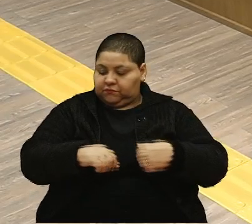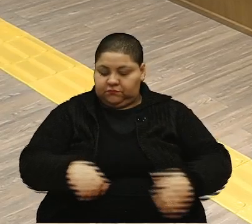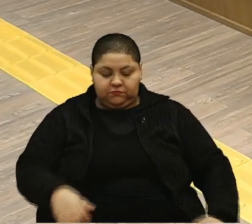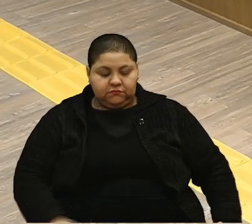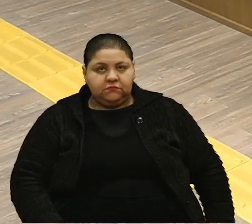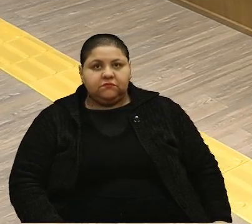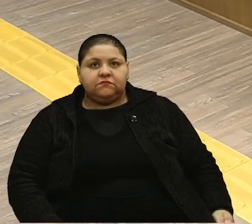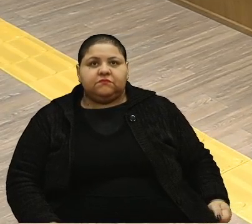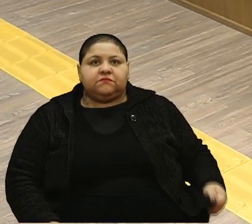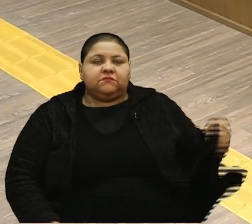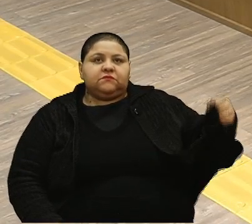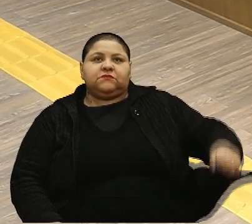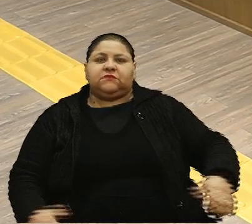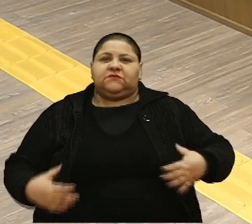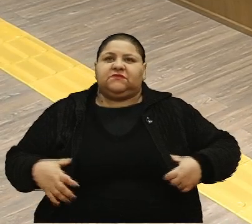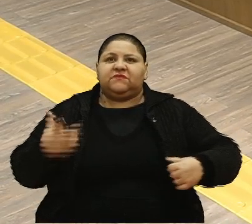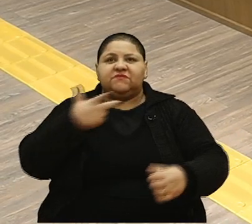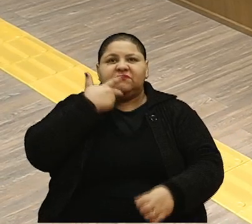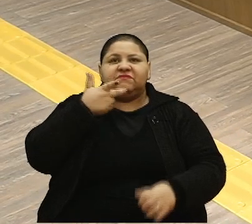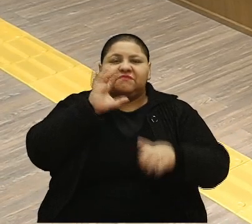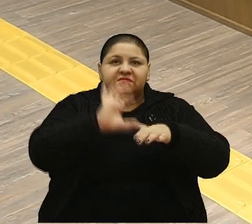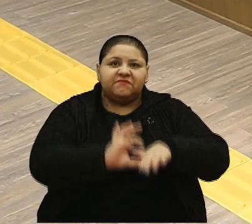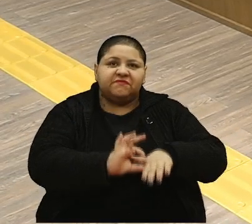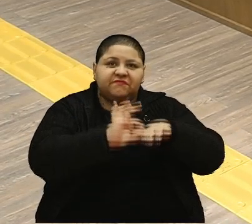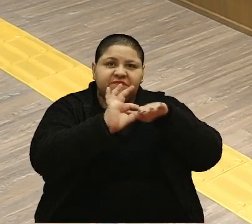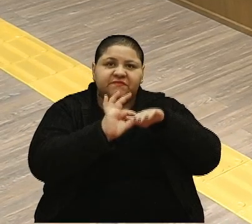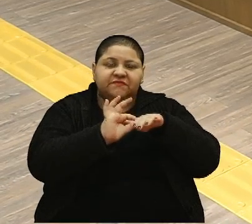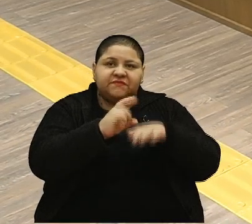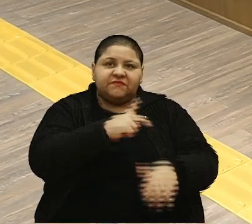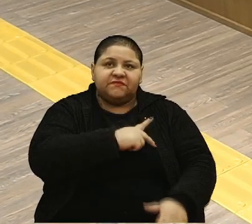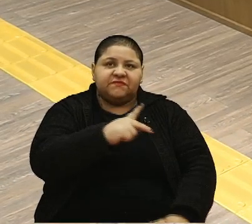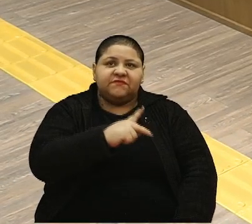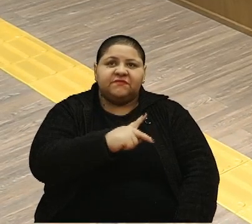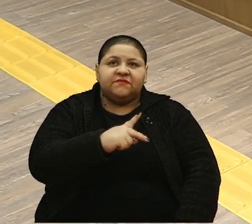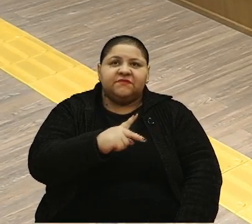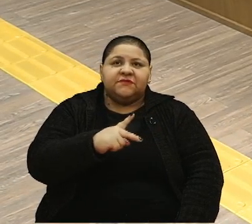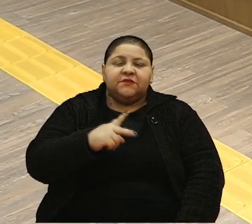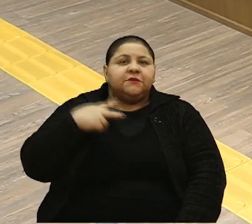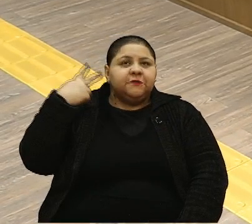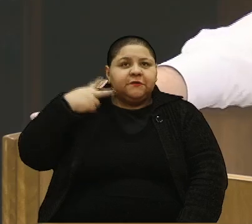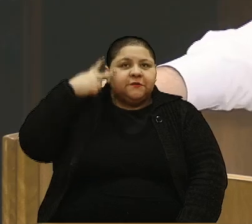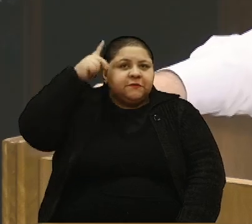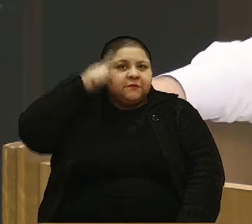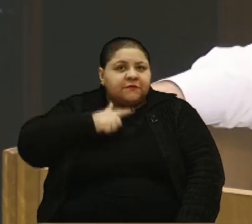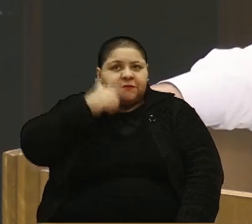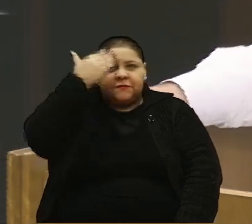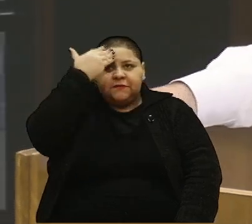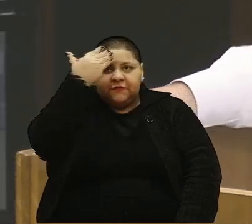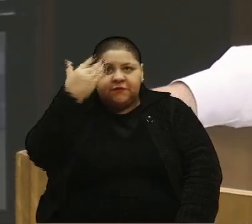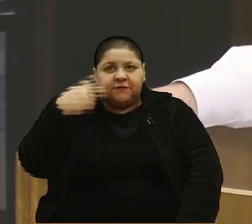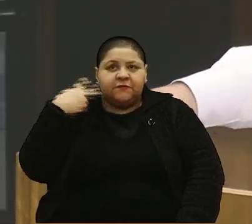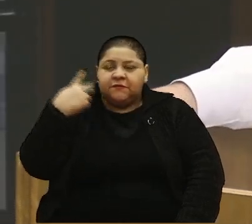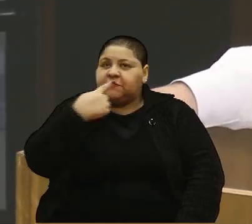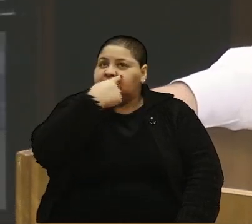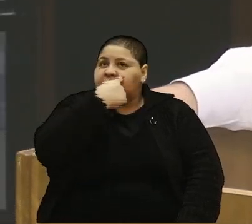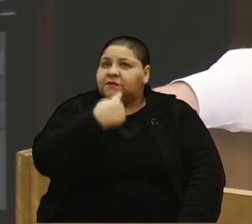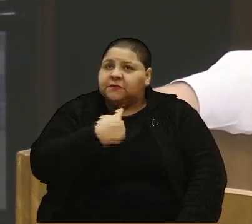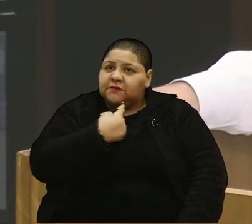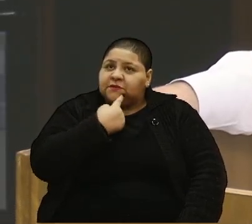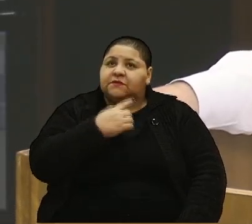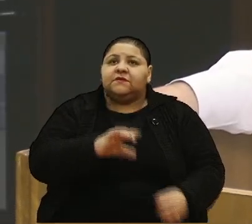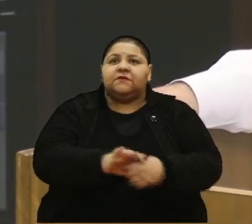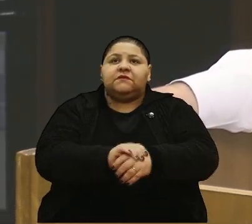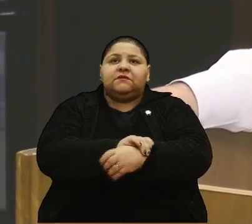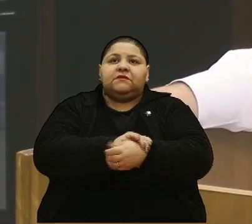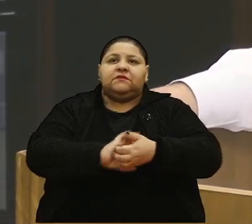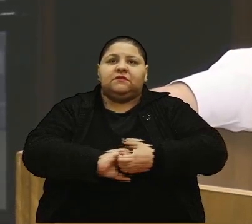É declaração. Isso. Em declaração de líder, o presidente vereador Lucas Carenhato. Obrigado, vereador Petrini.